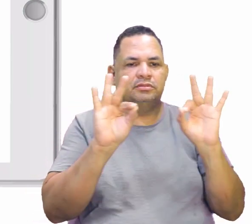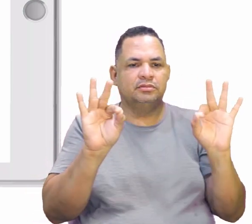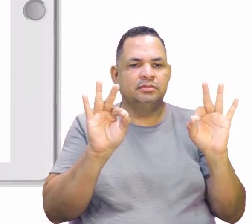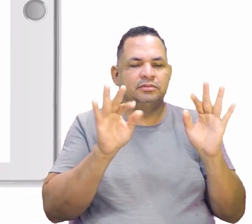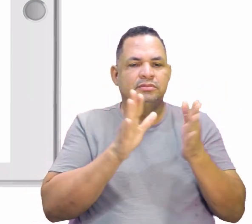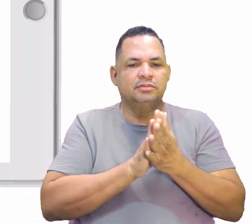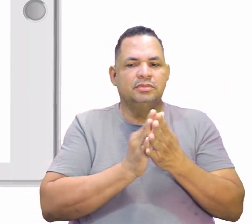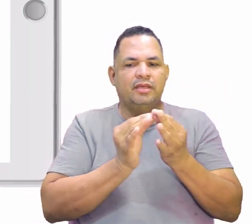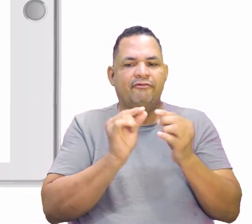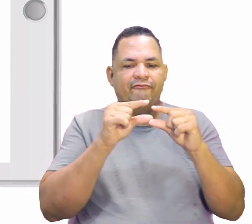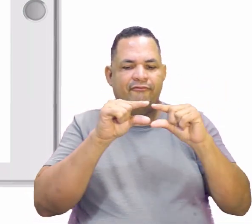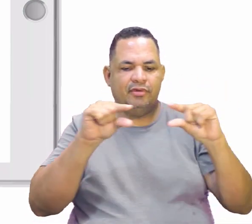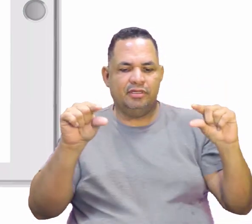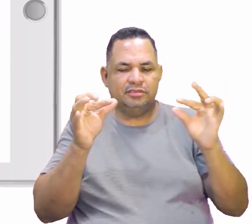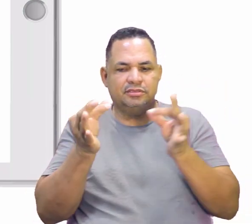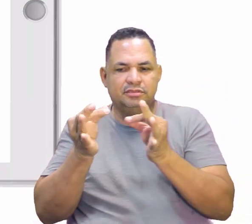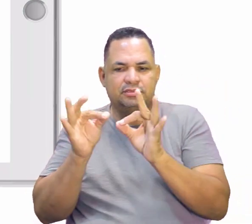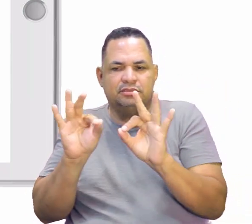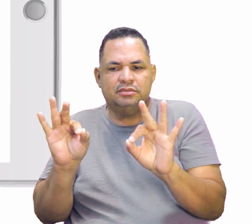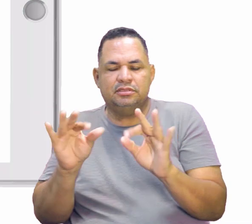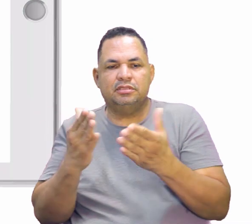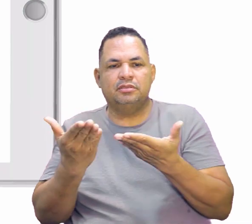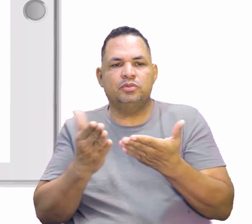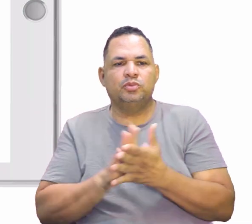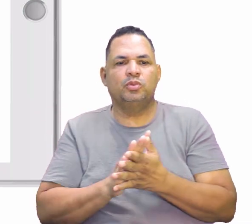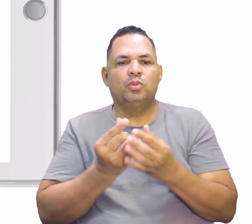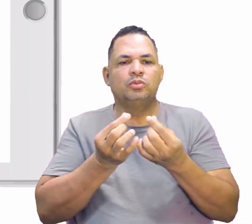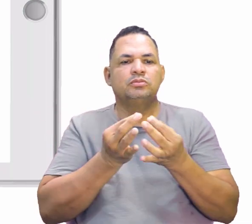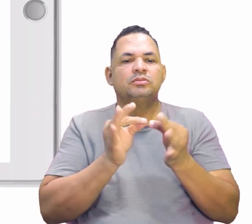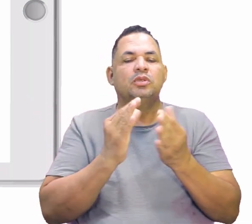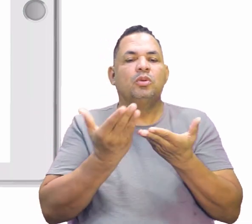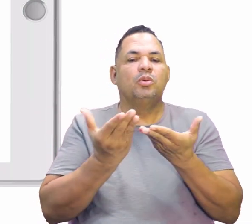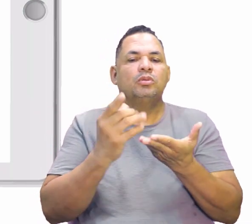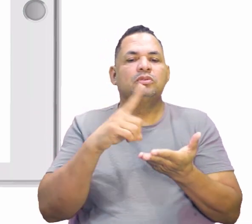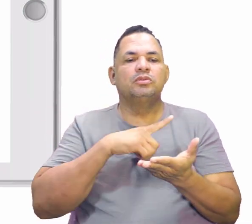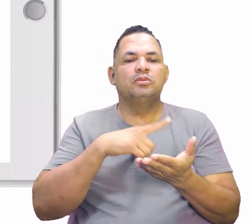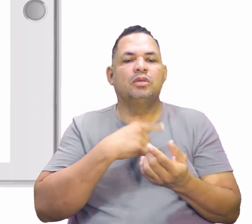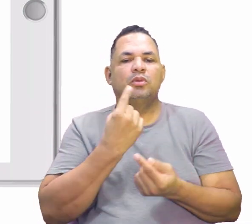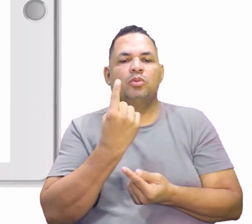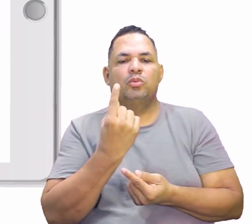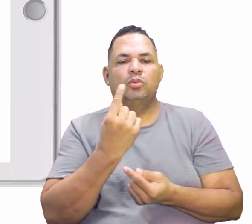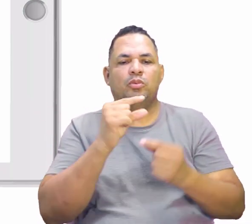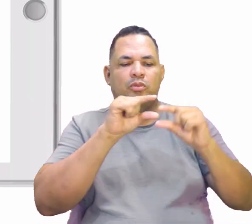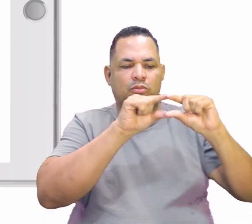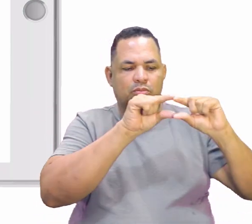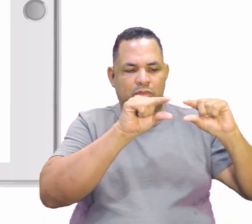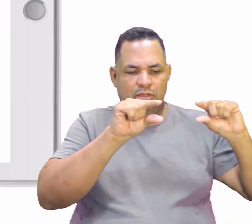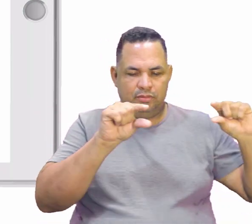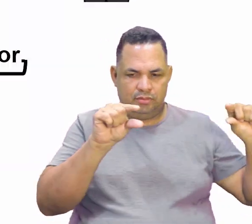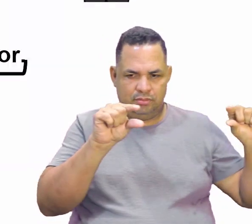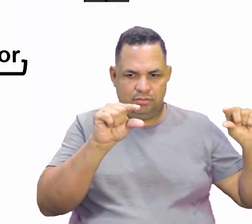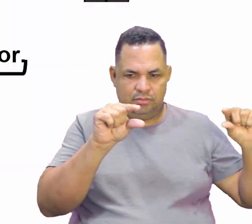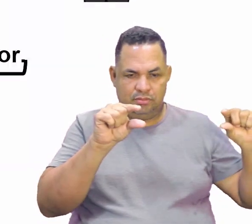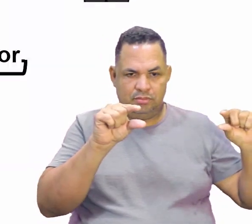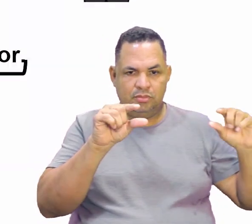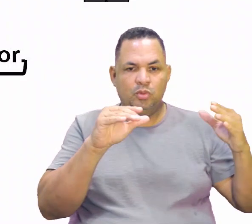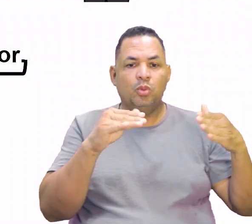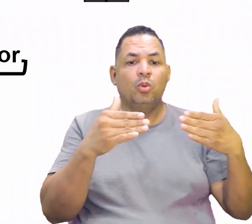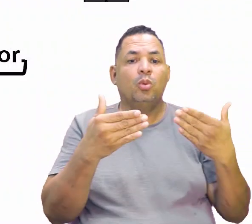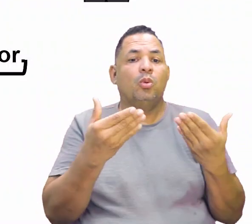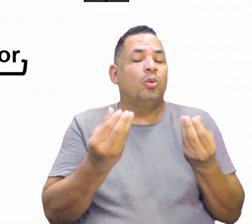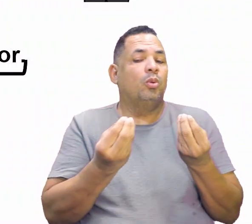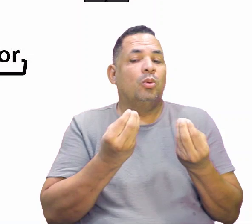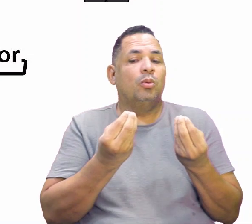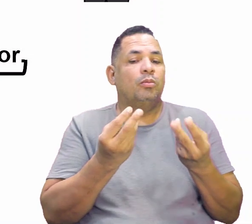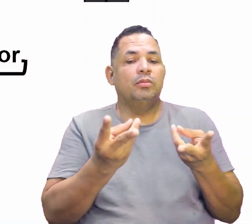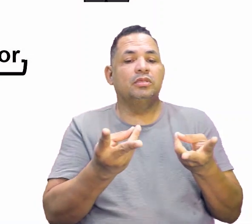período simples, né? Quando que eu tenho um período simples, quando contém apenas uma oração. Como que eu identifico